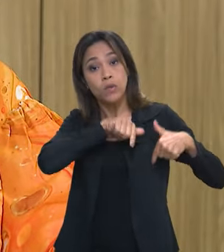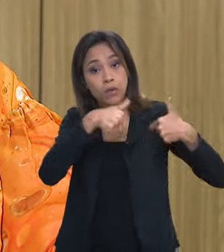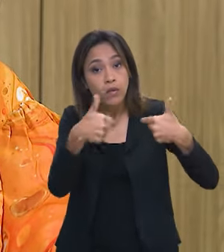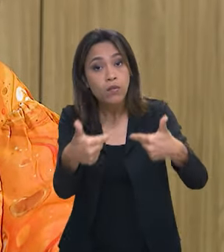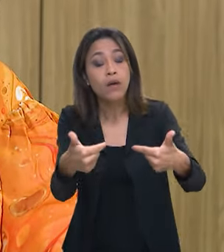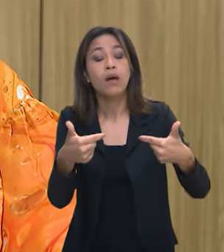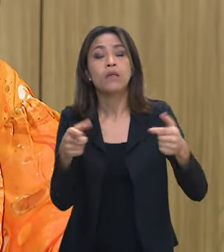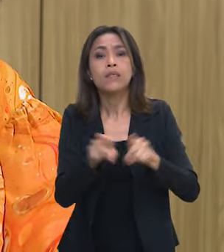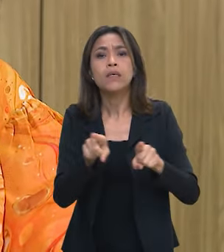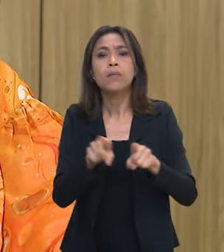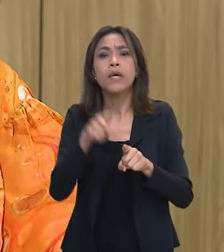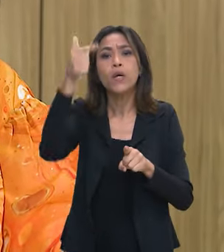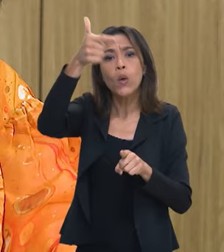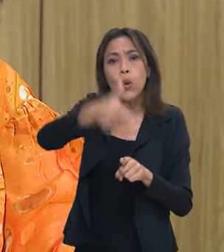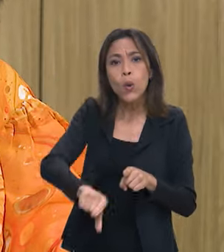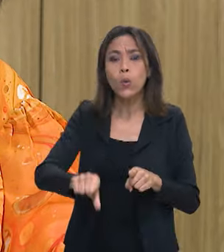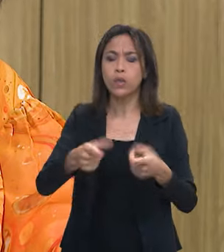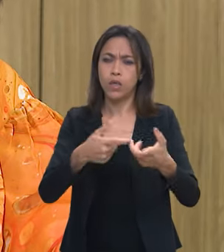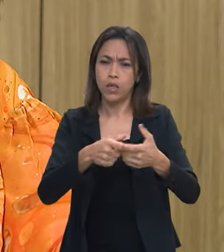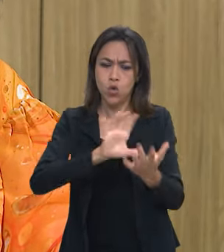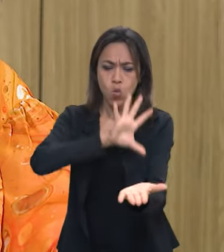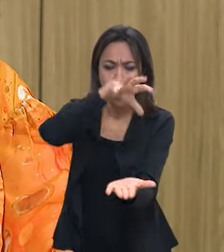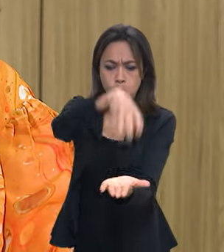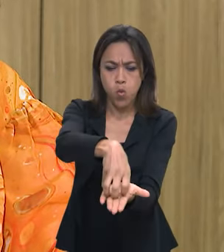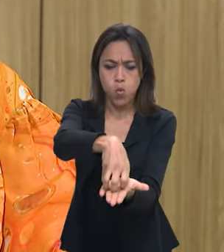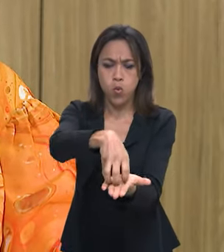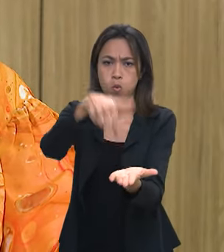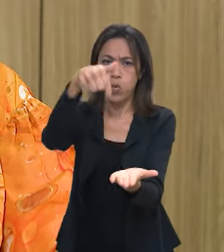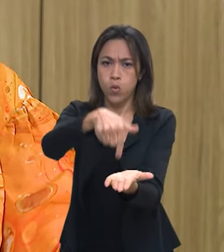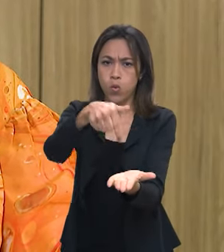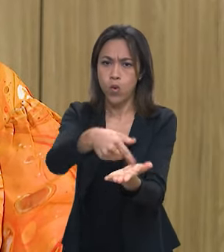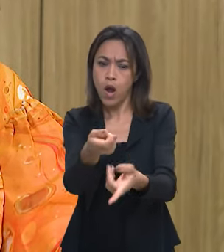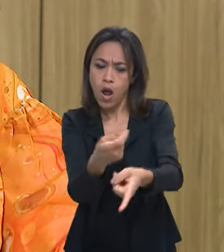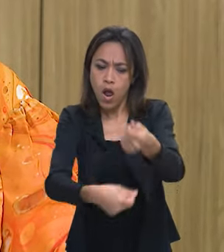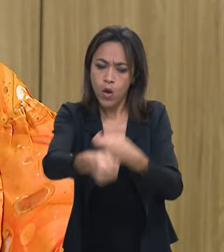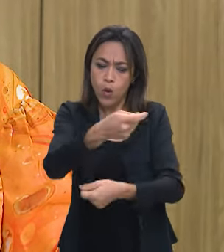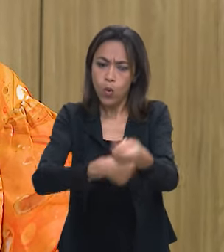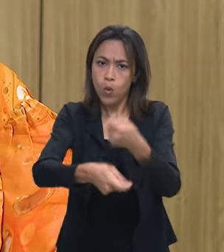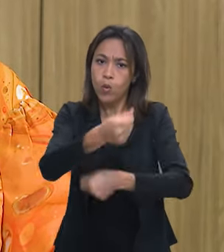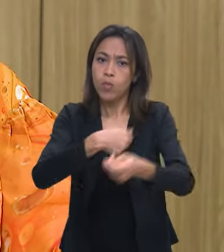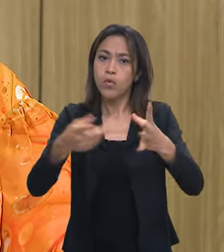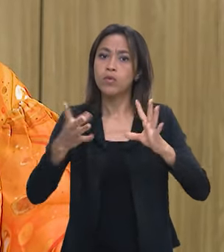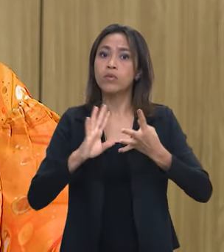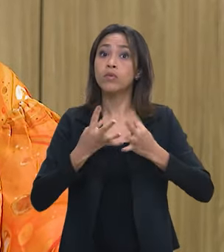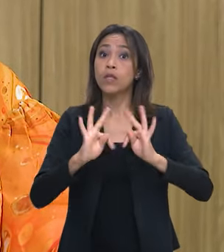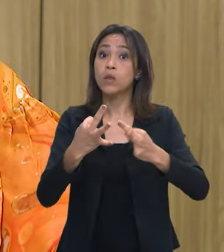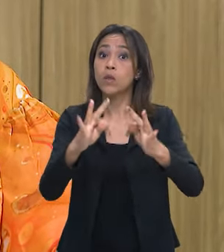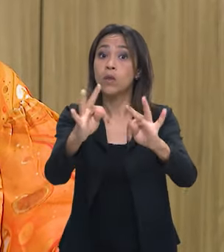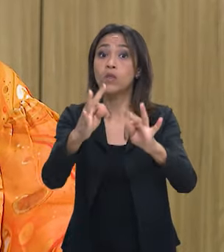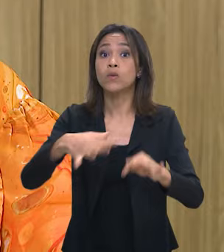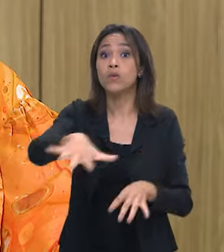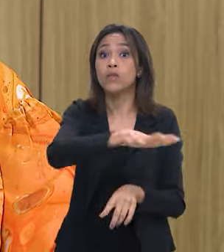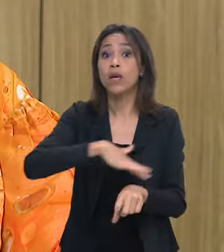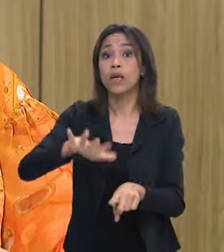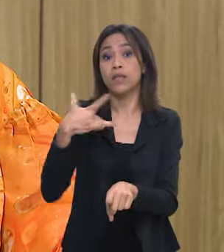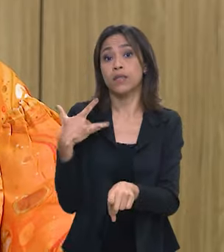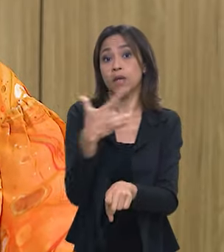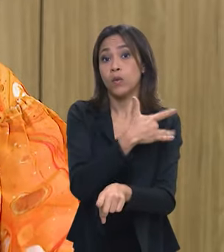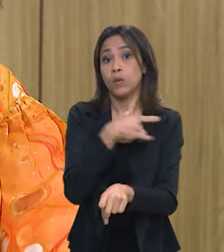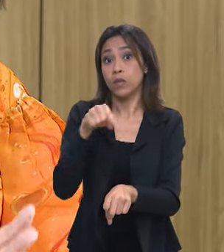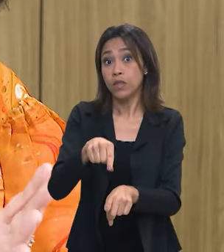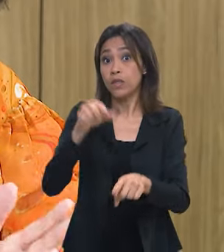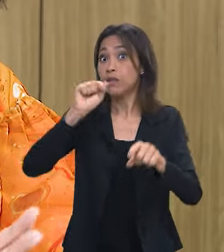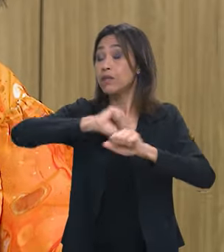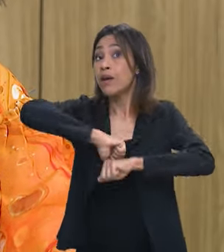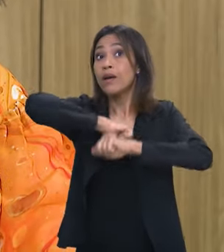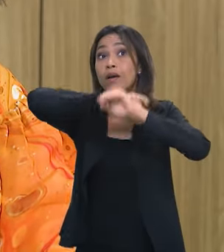reconstruir também o complexo econômico e industrial da saúde, uma estratégia fundamental que ficou muito